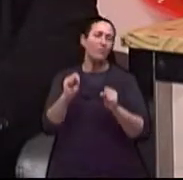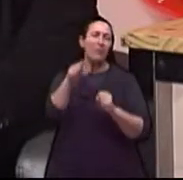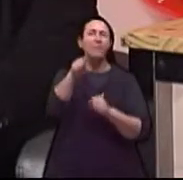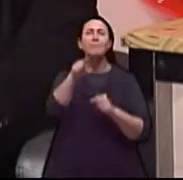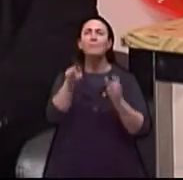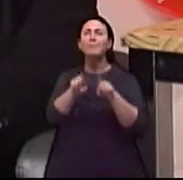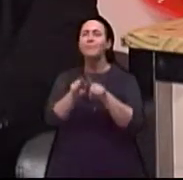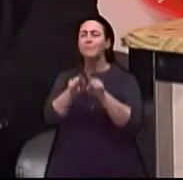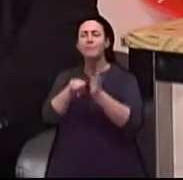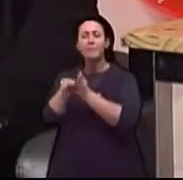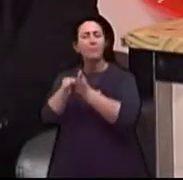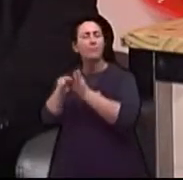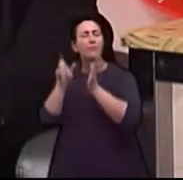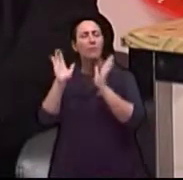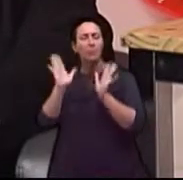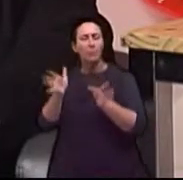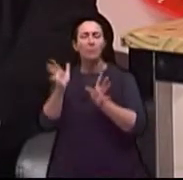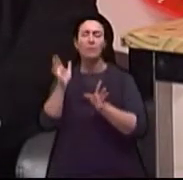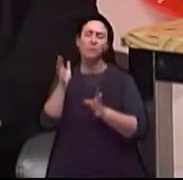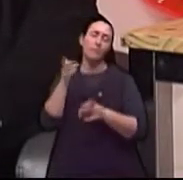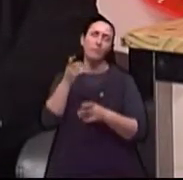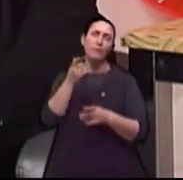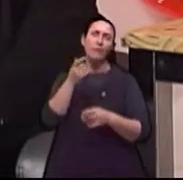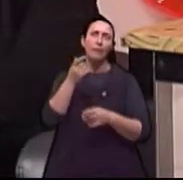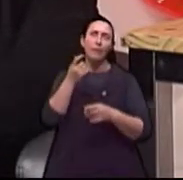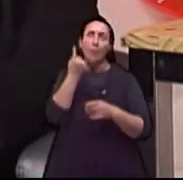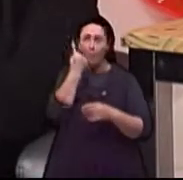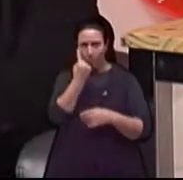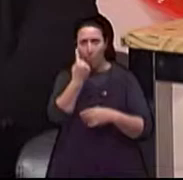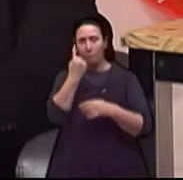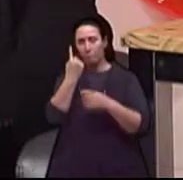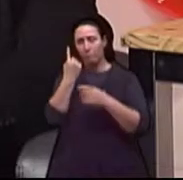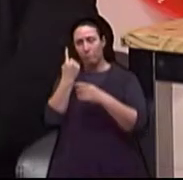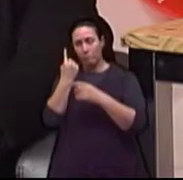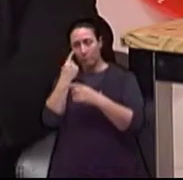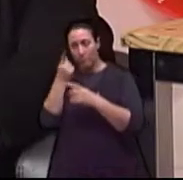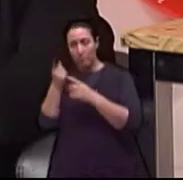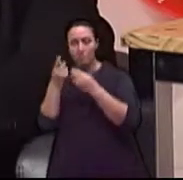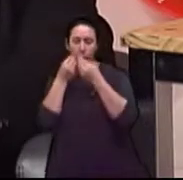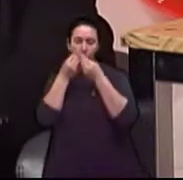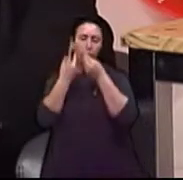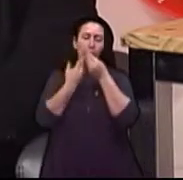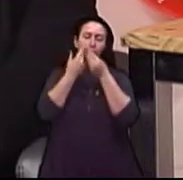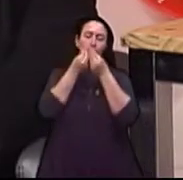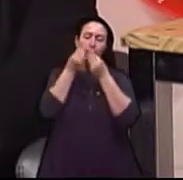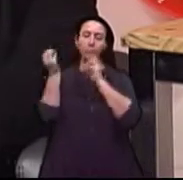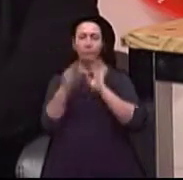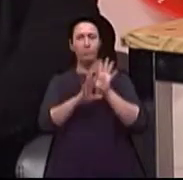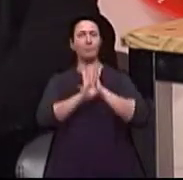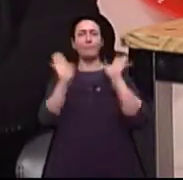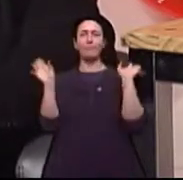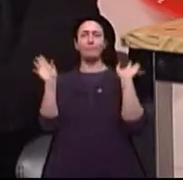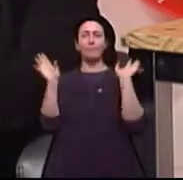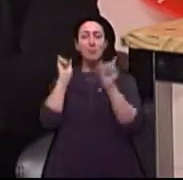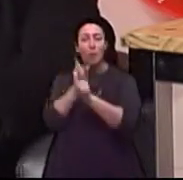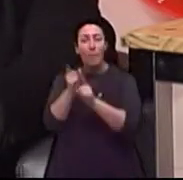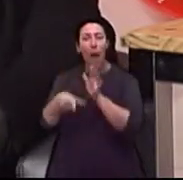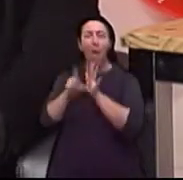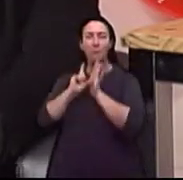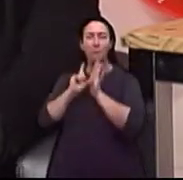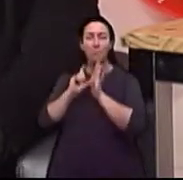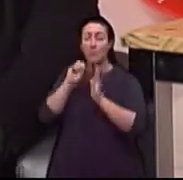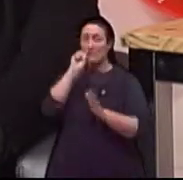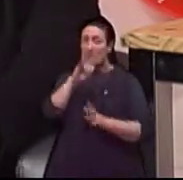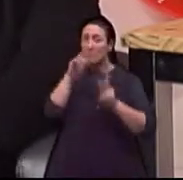dado né que a gente tem que uma vez feito o diagnóstico precoce remove-se a lesão acaba os problemas com ela nenhuma Agora se a pessoa